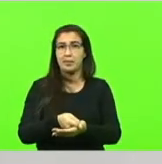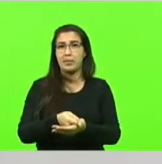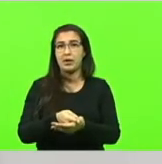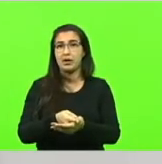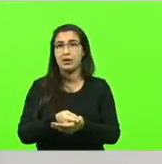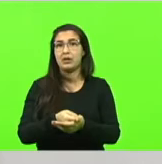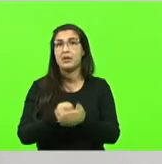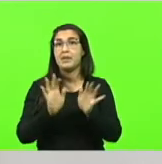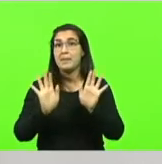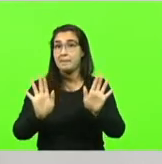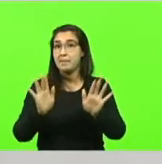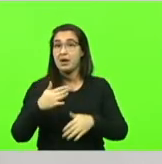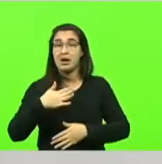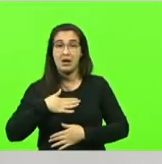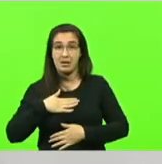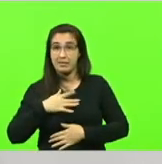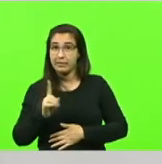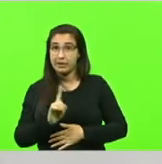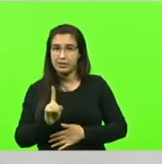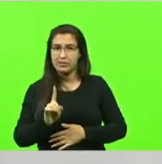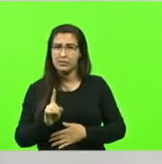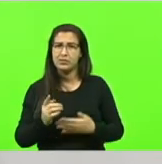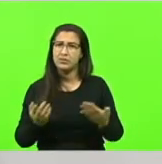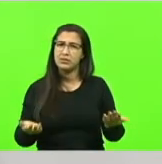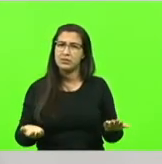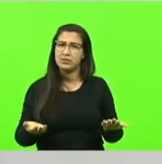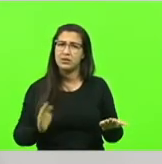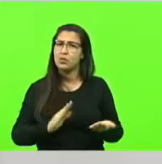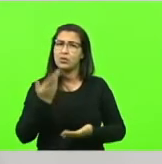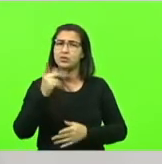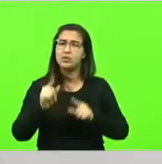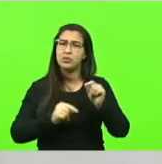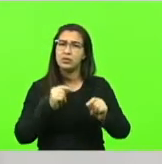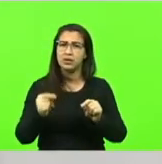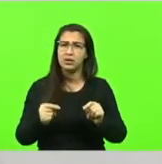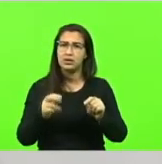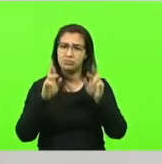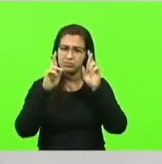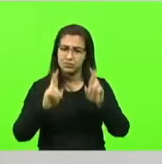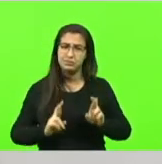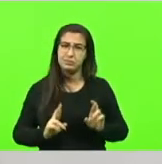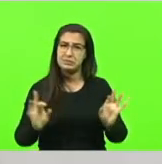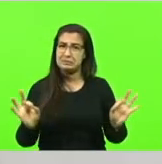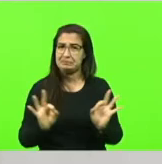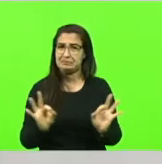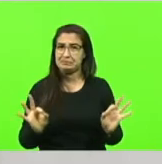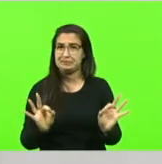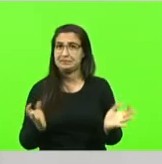Márcio Machado. O que está acontecendo? Que desrespeito é esse?